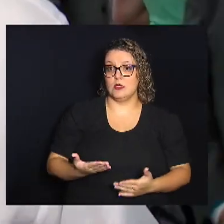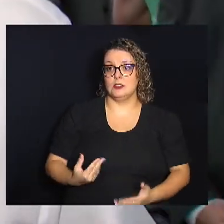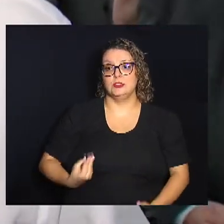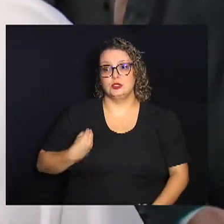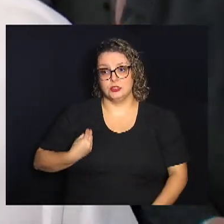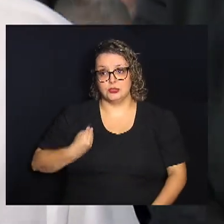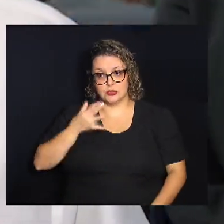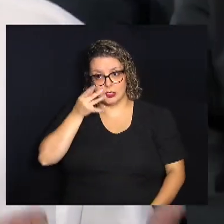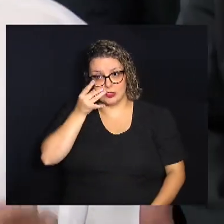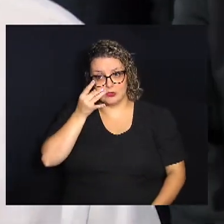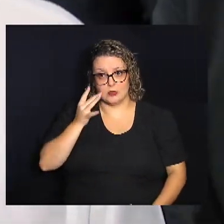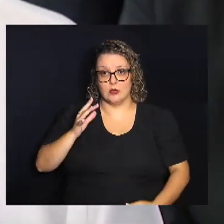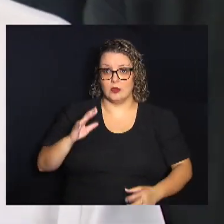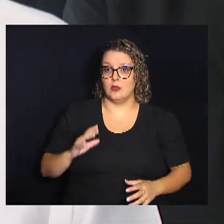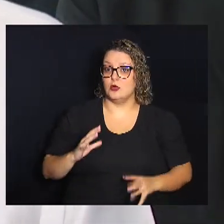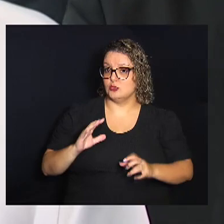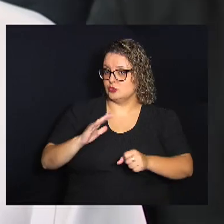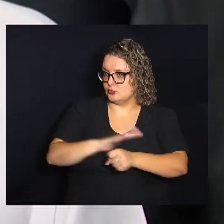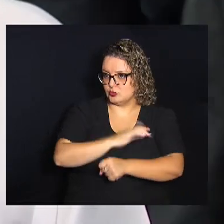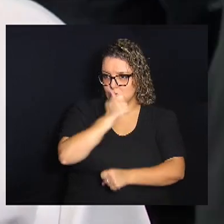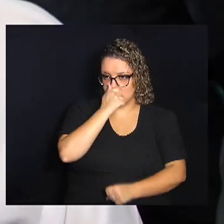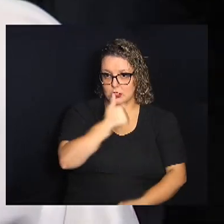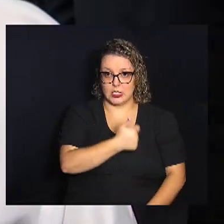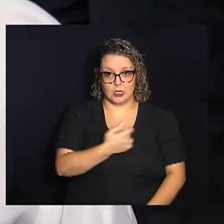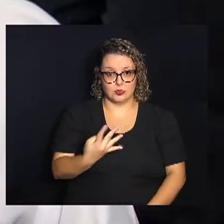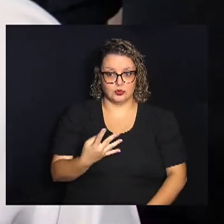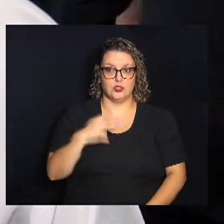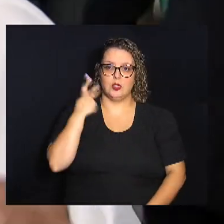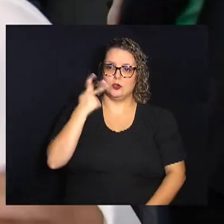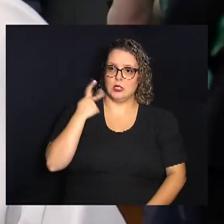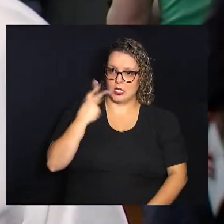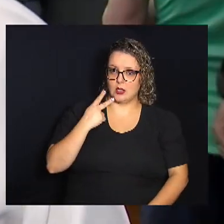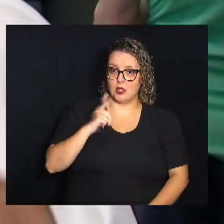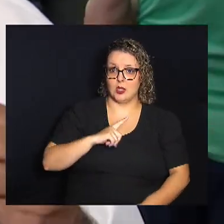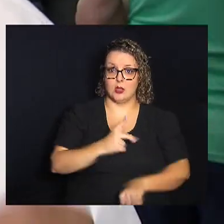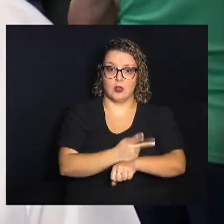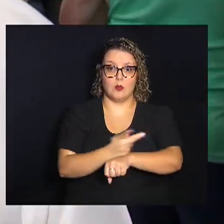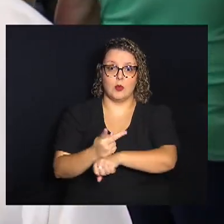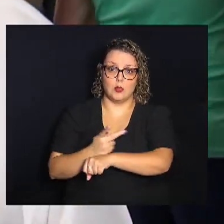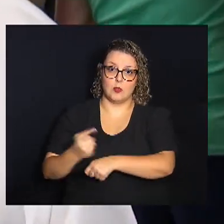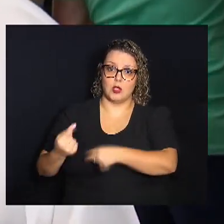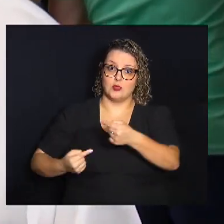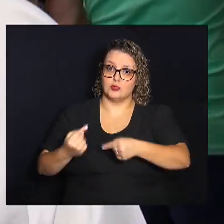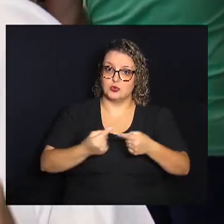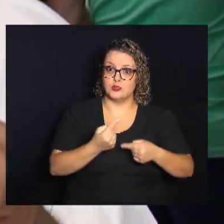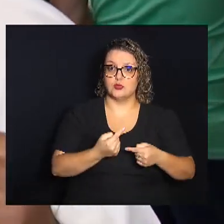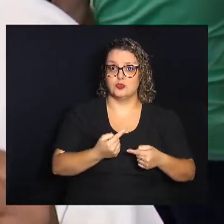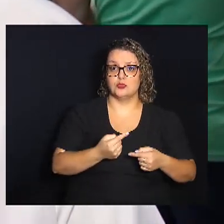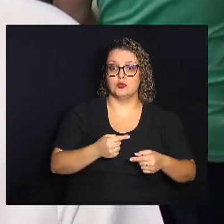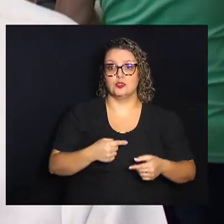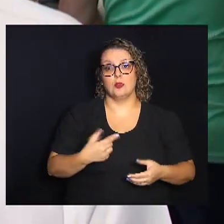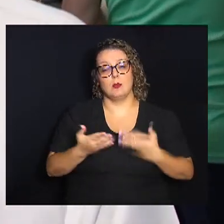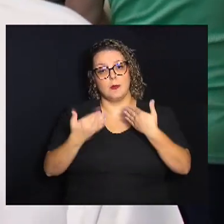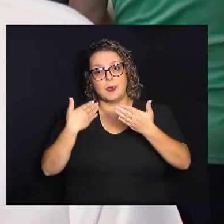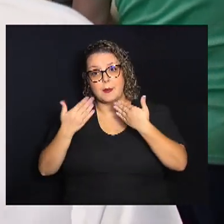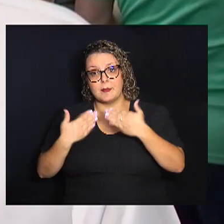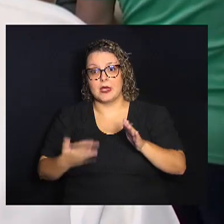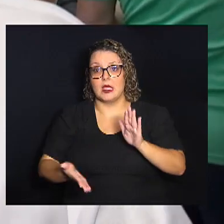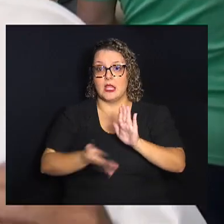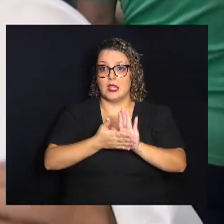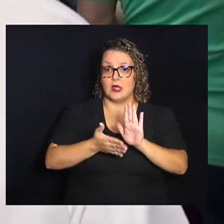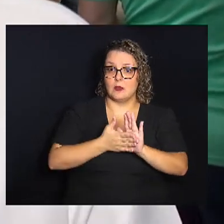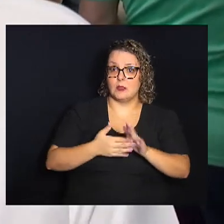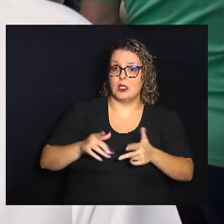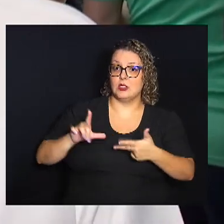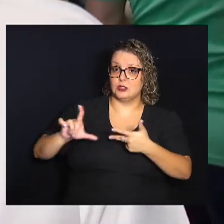presente maciçamente aqui, 14 vereadores, tem procurado discutir, debater, apresentar propostas